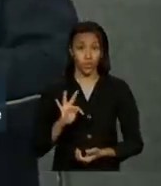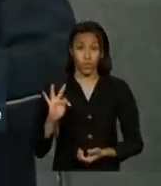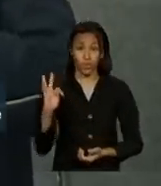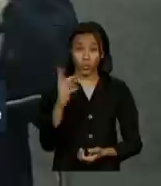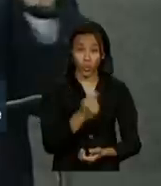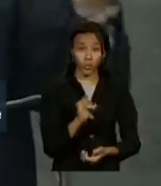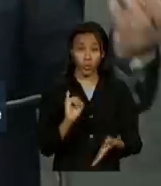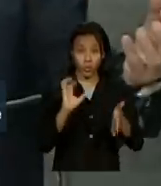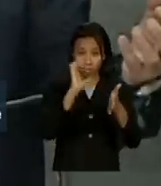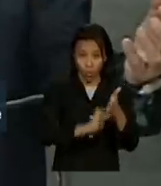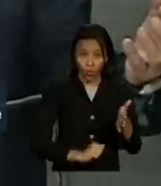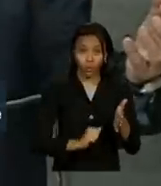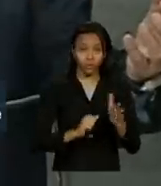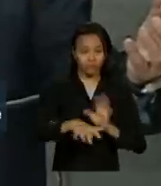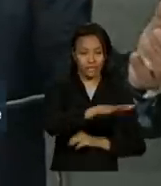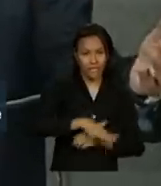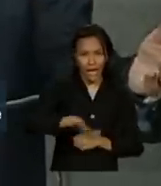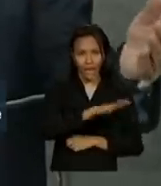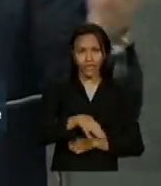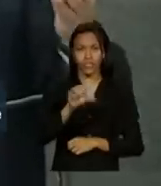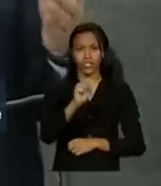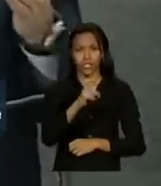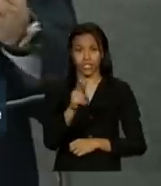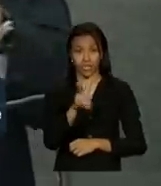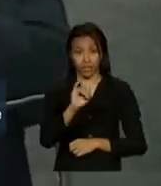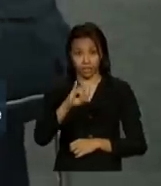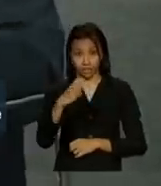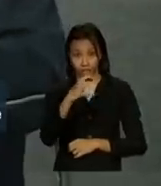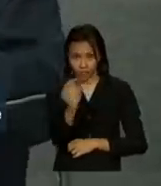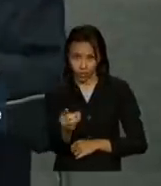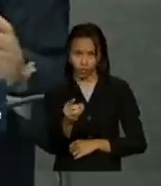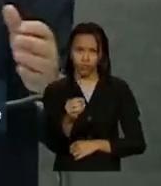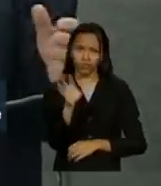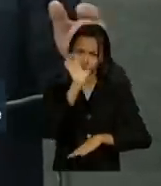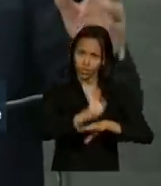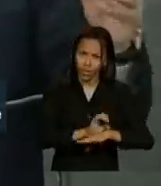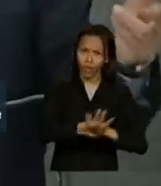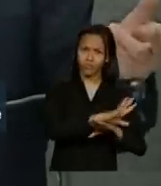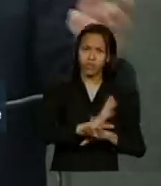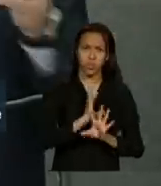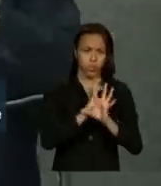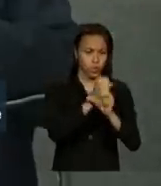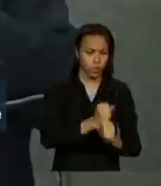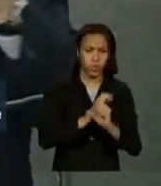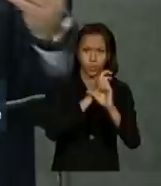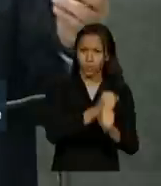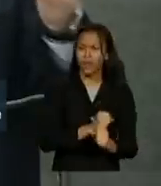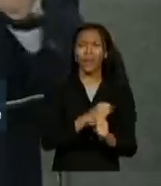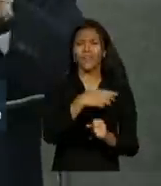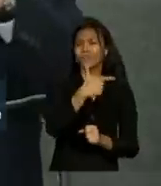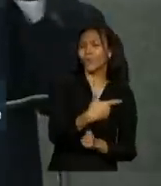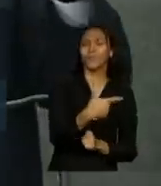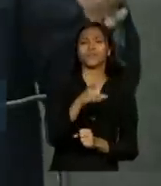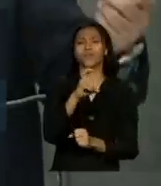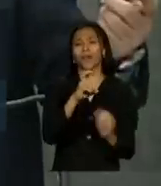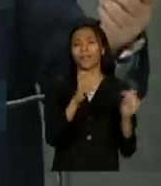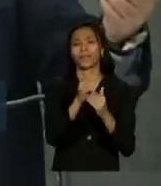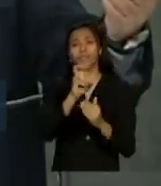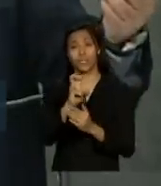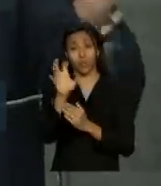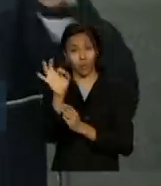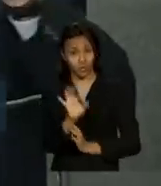de serviços da esfera Estadual é não cumulativo é de 2 a 5% 60% do